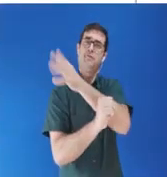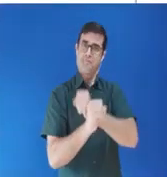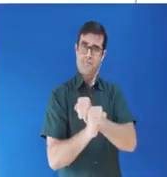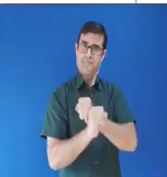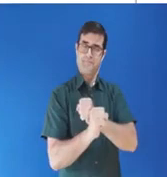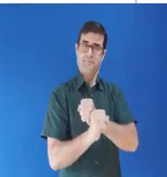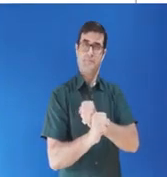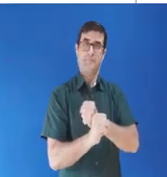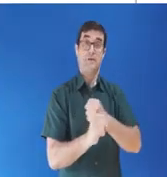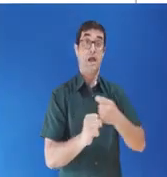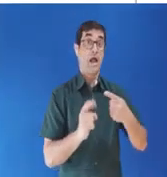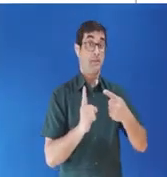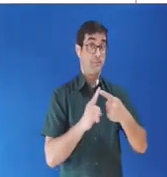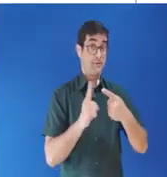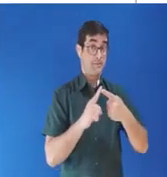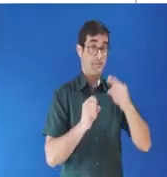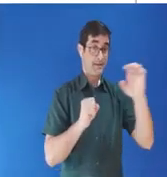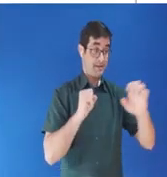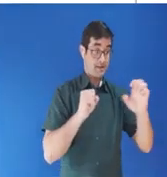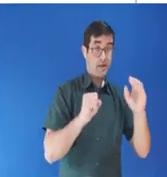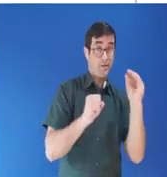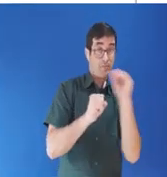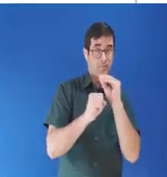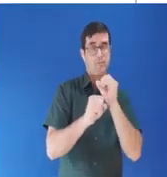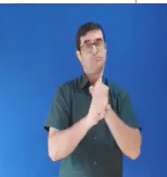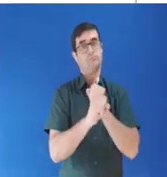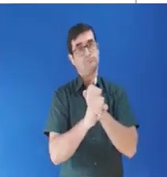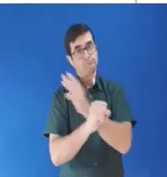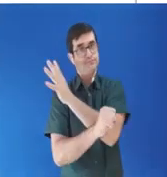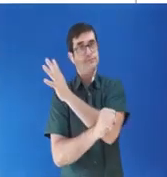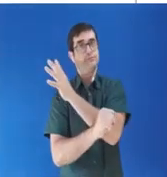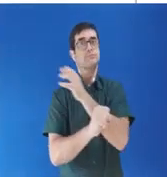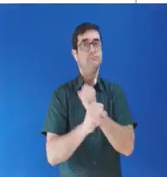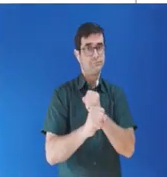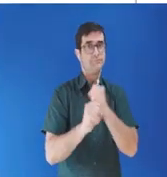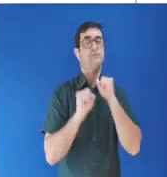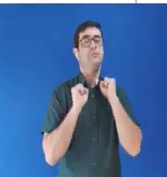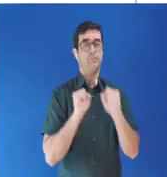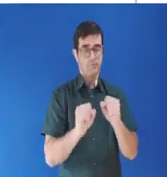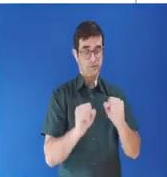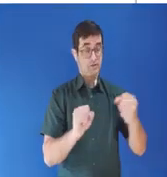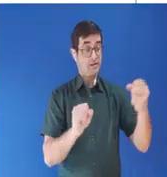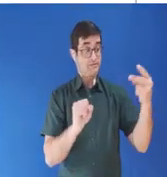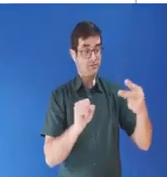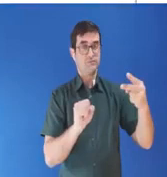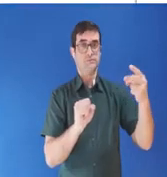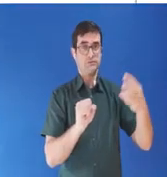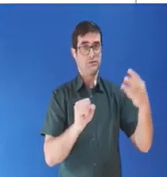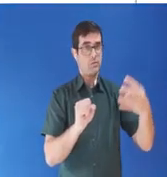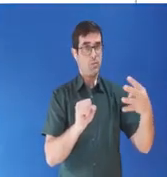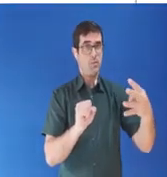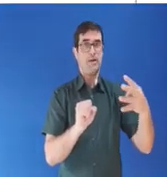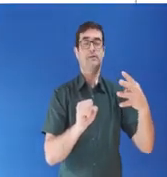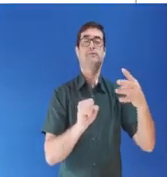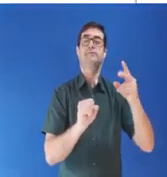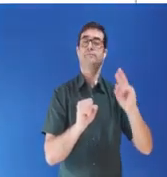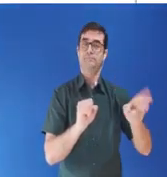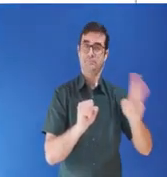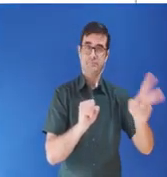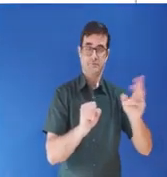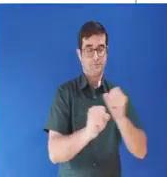endotérmico. A primeira pode ser exo. Agora, a partir da segunda, sempre vai ser endotérmico.